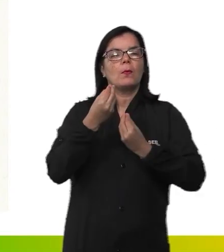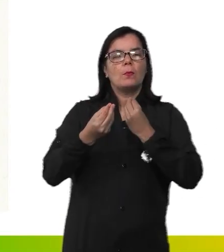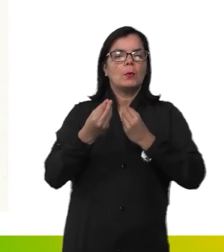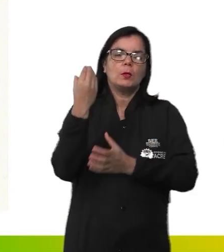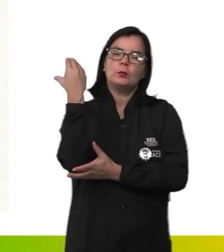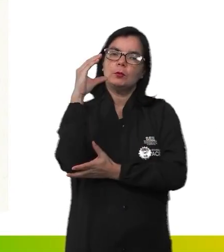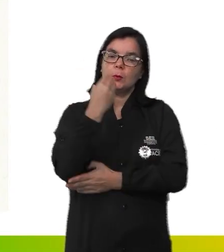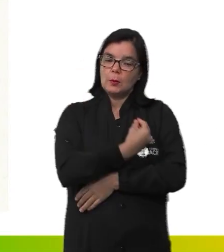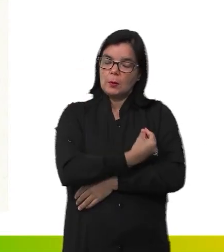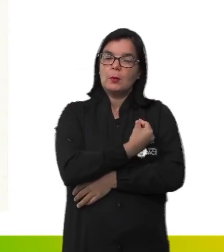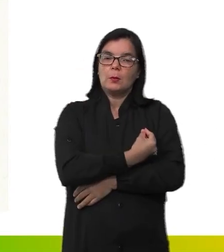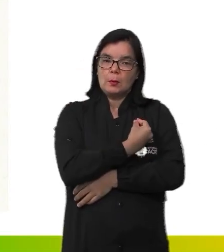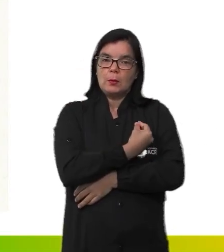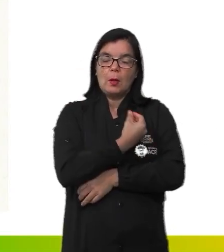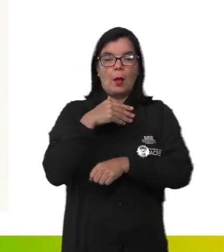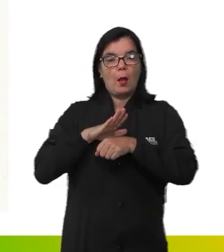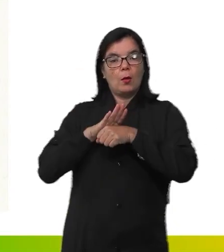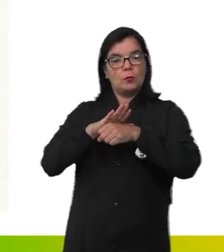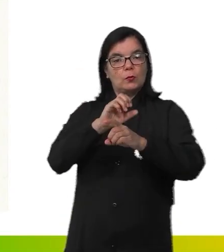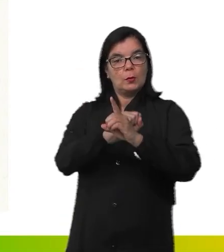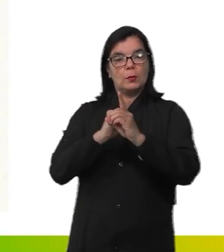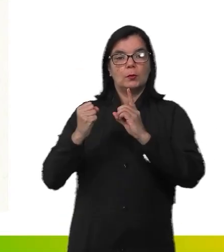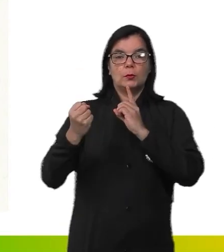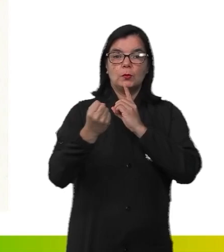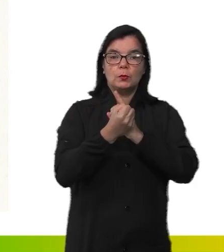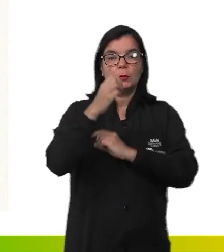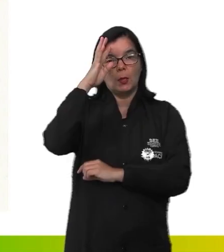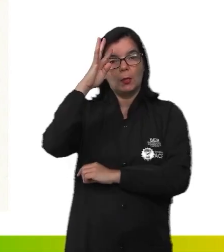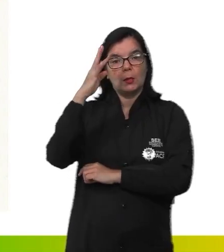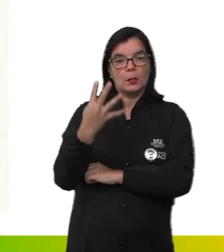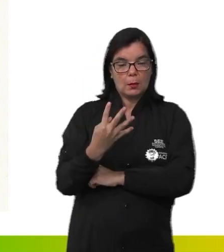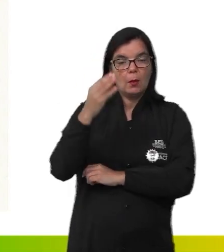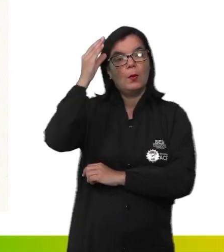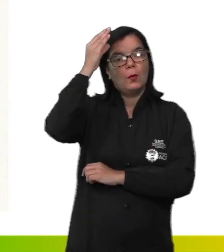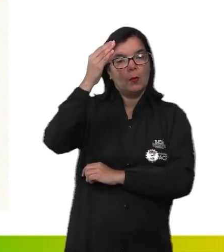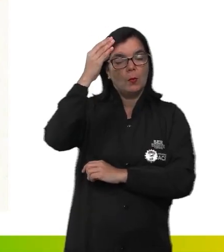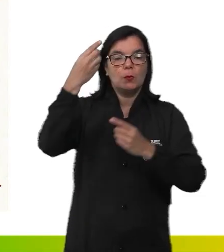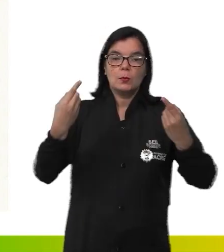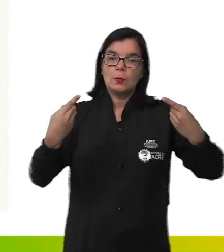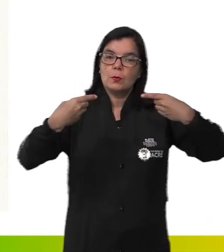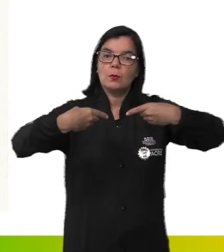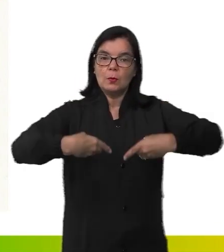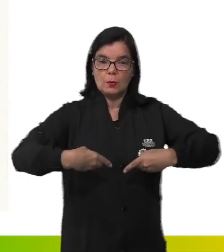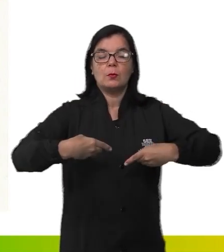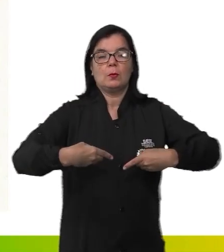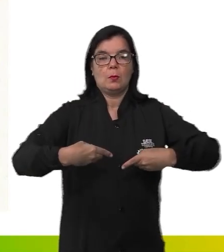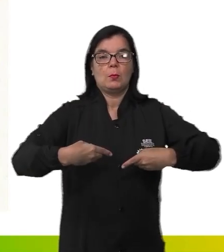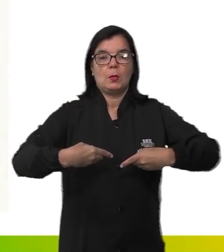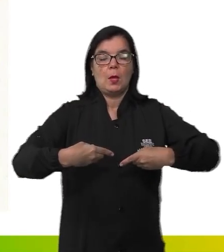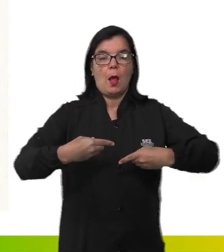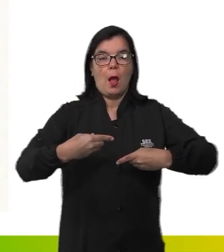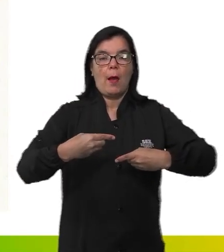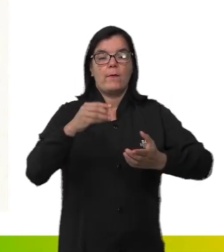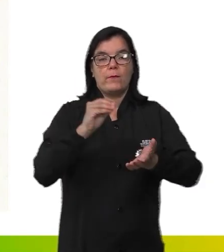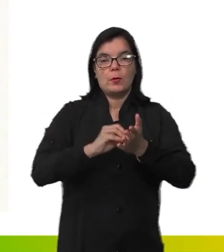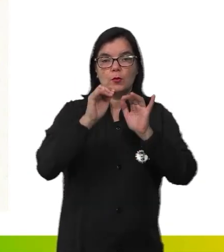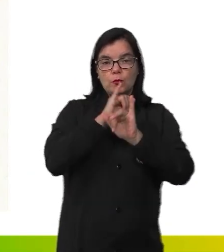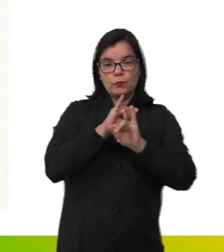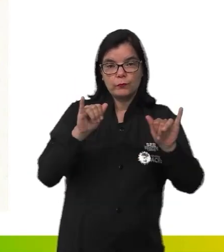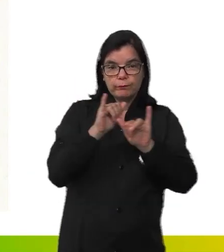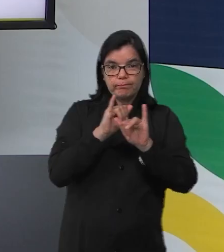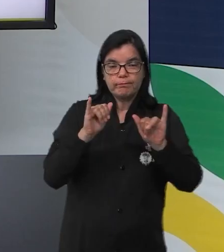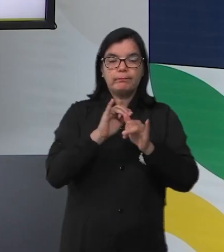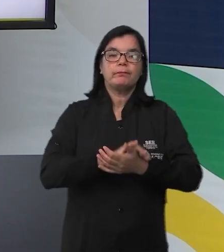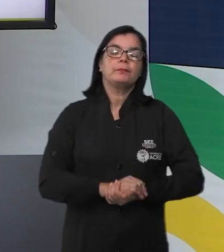ciência no mundo real? Ajuda a sociedade a tomar decisões conscientes e combater a desinformação, tá